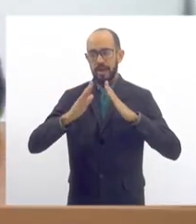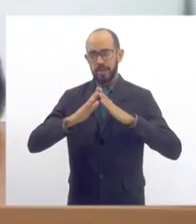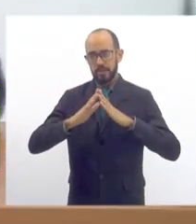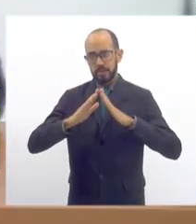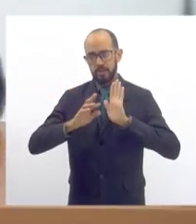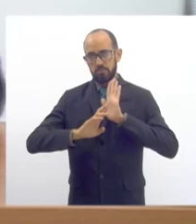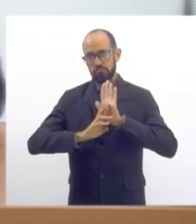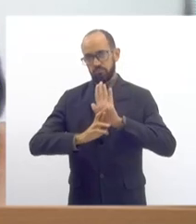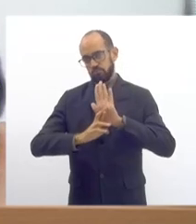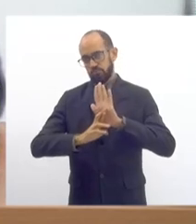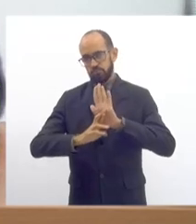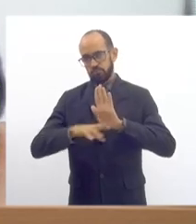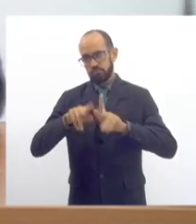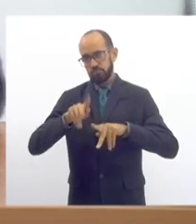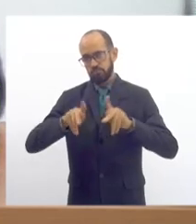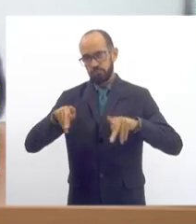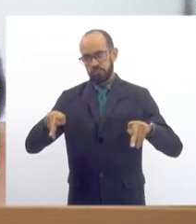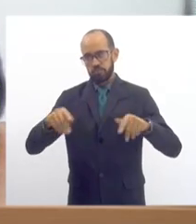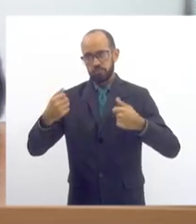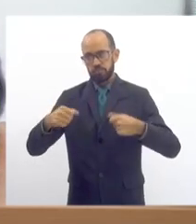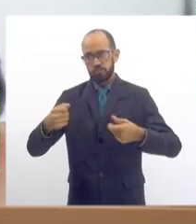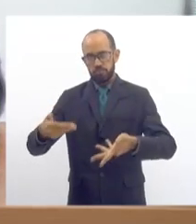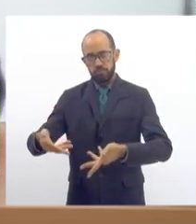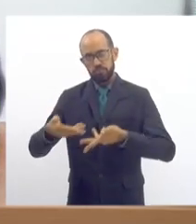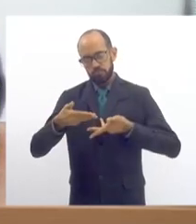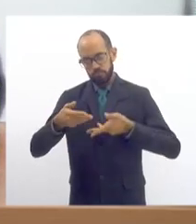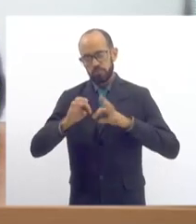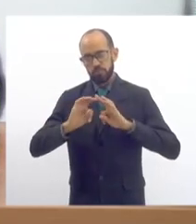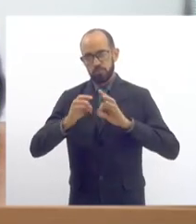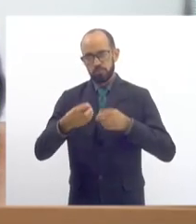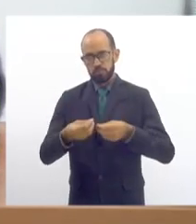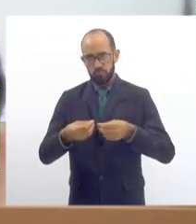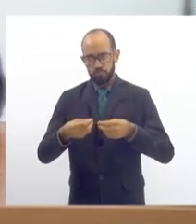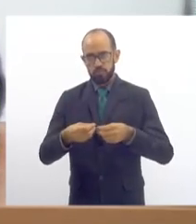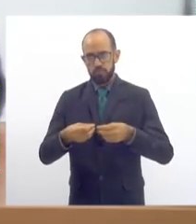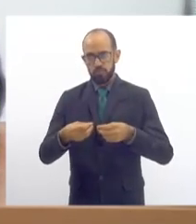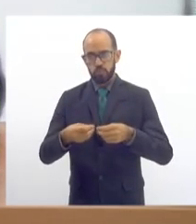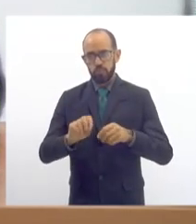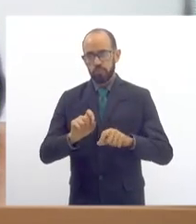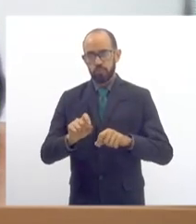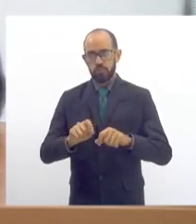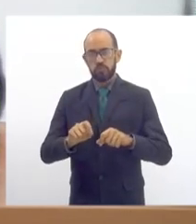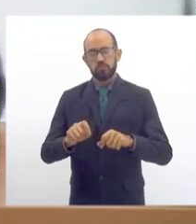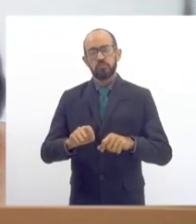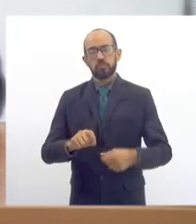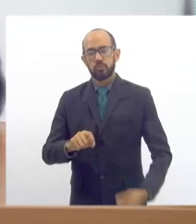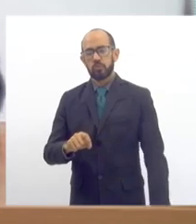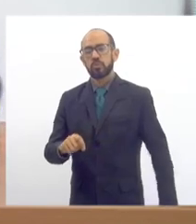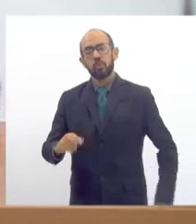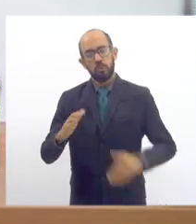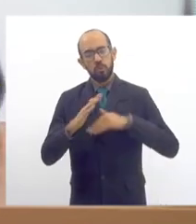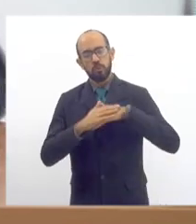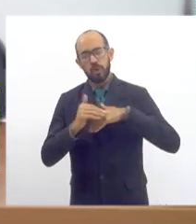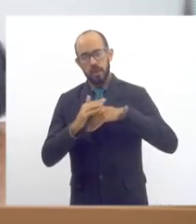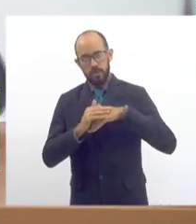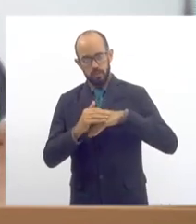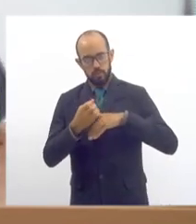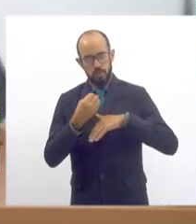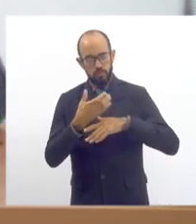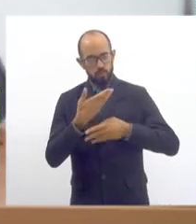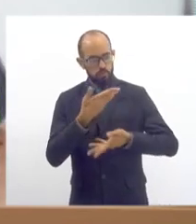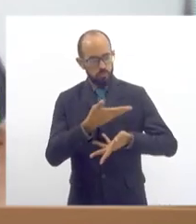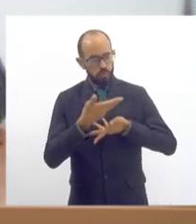portanto, deve acolher todos e todas com muita hospitalidade. Portanto, vocês são muito bem-vindos